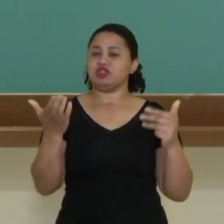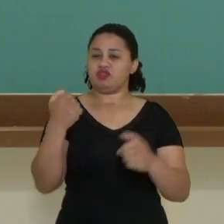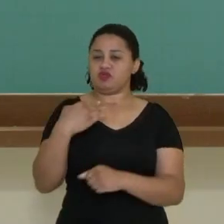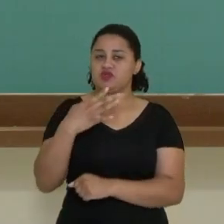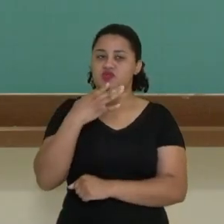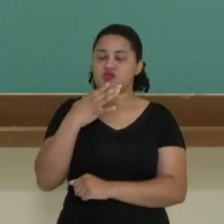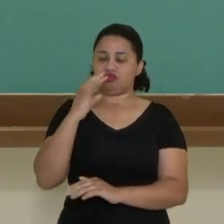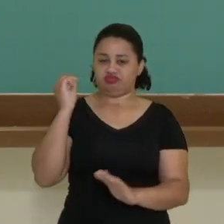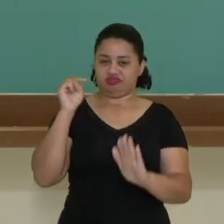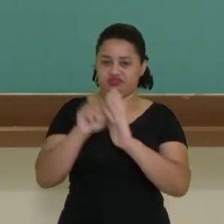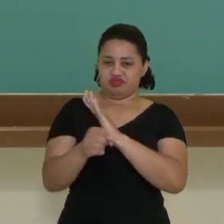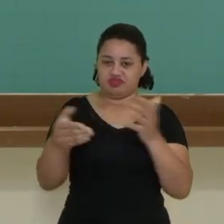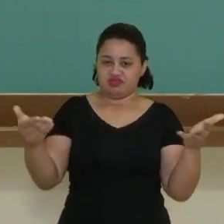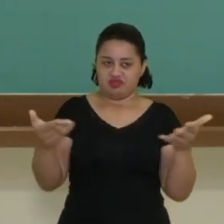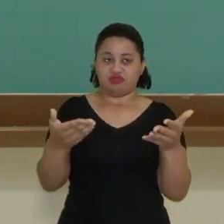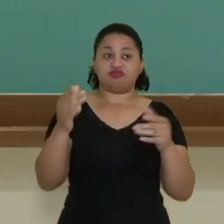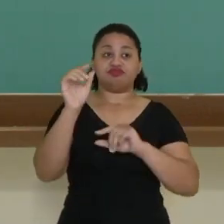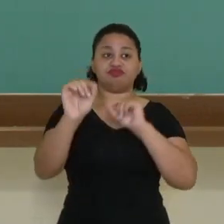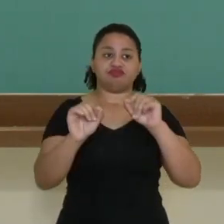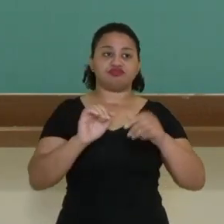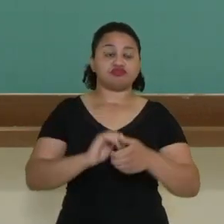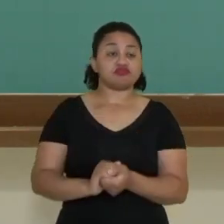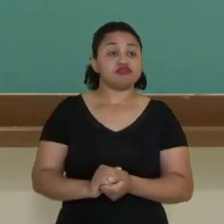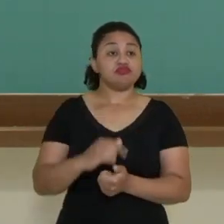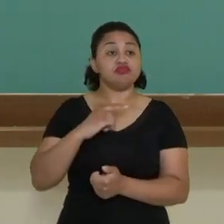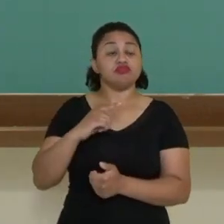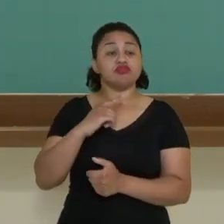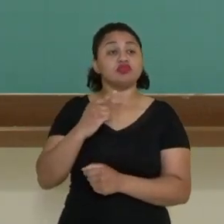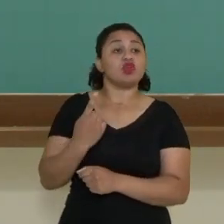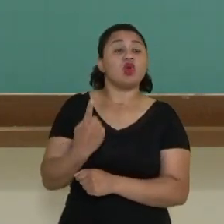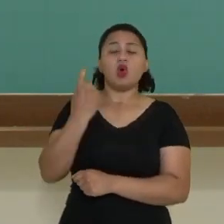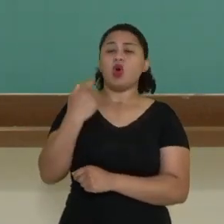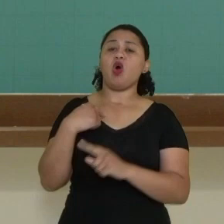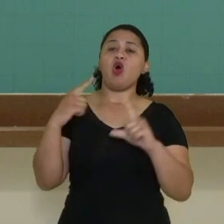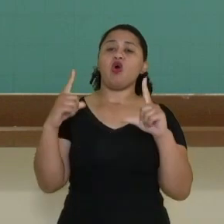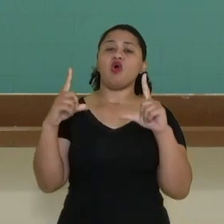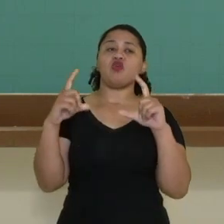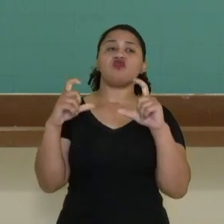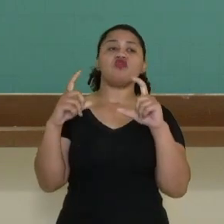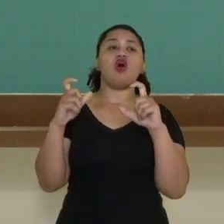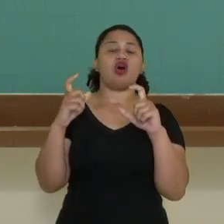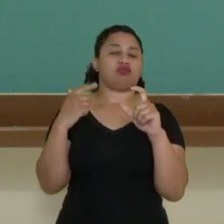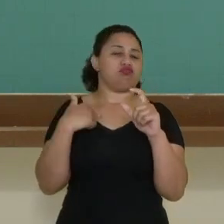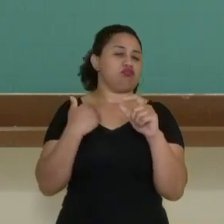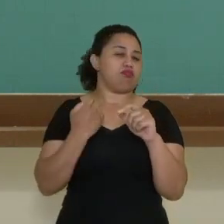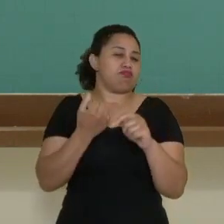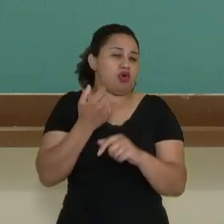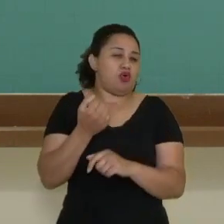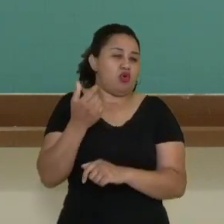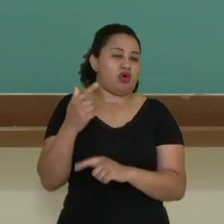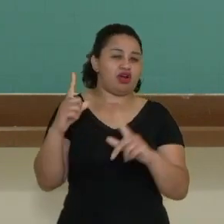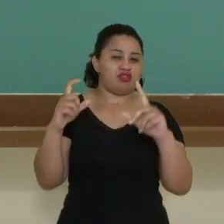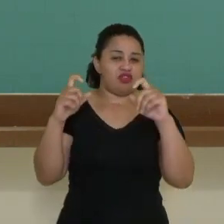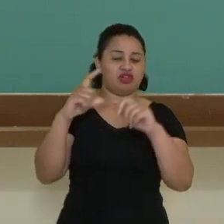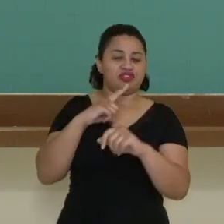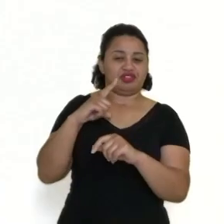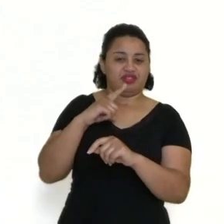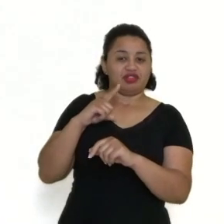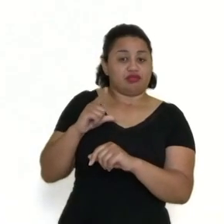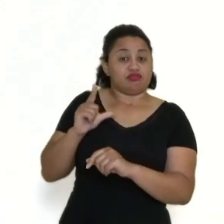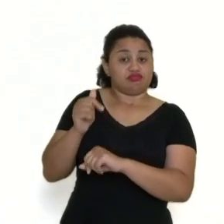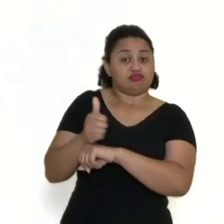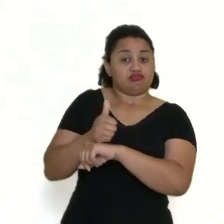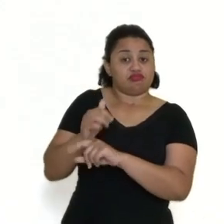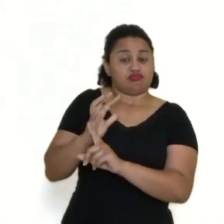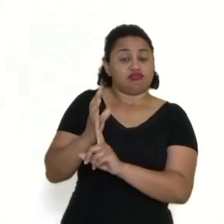aqui comigo, tá? Bom, aqui nós temos uma das únicas fotografias deste artista. É válido